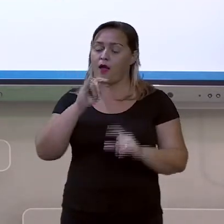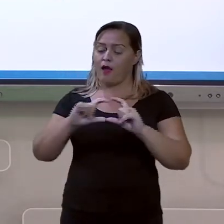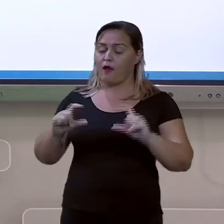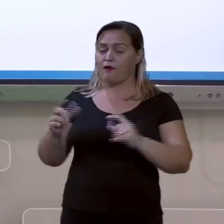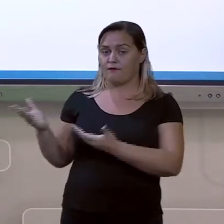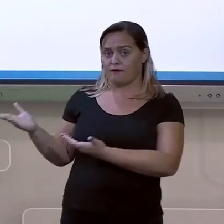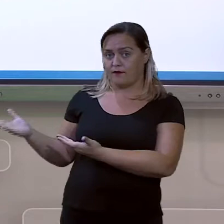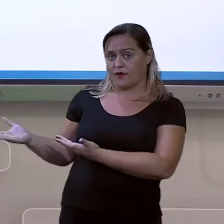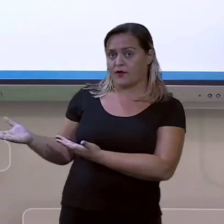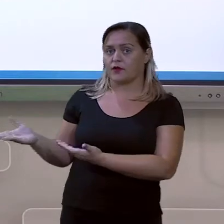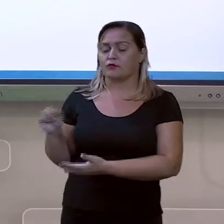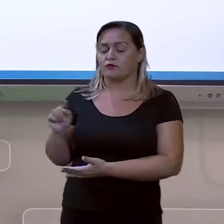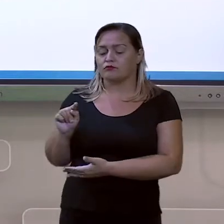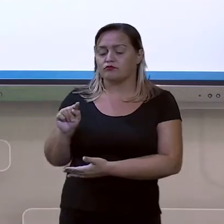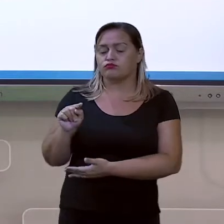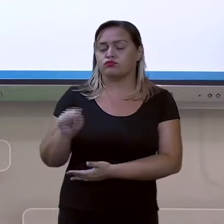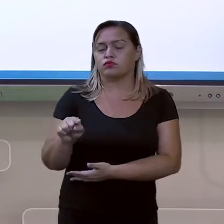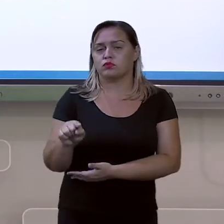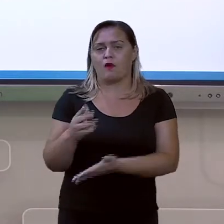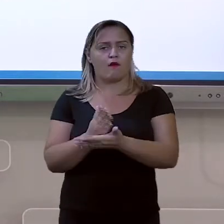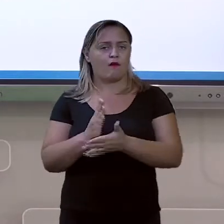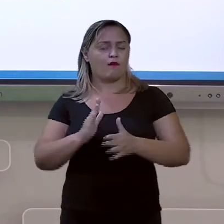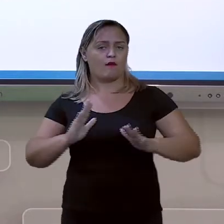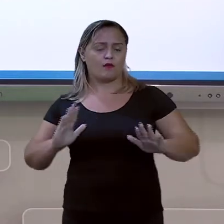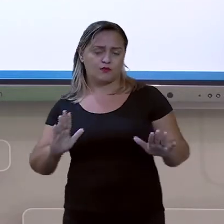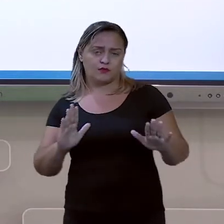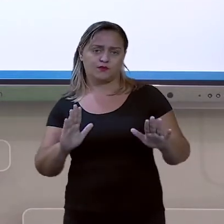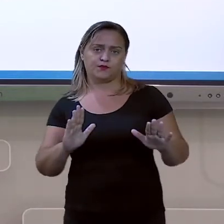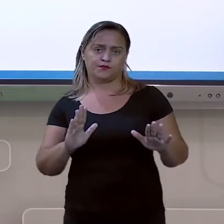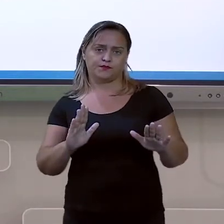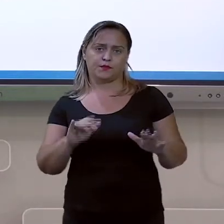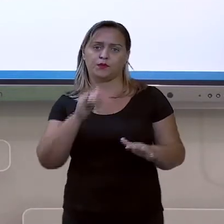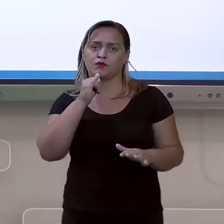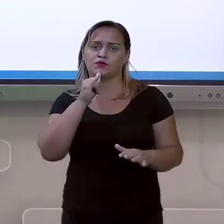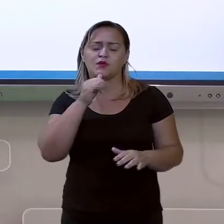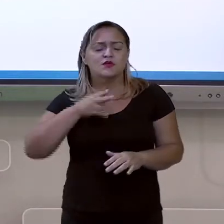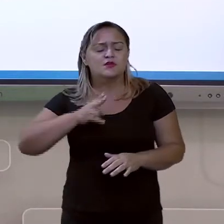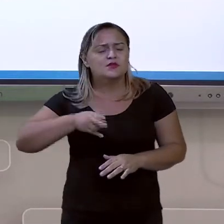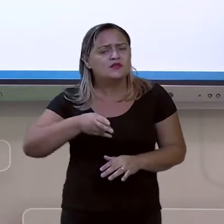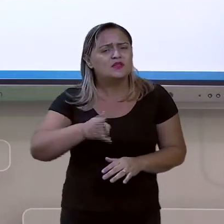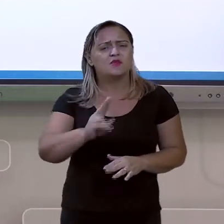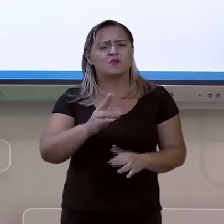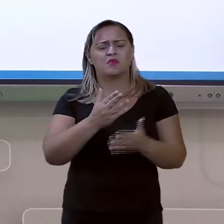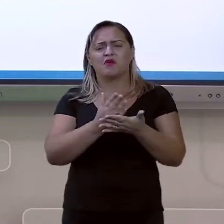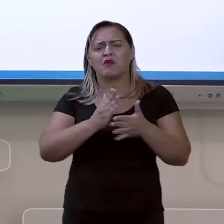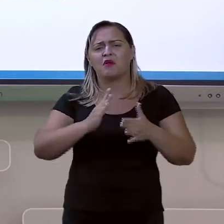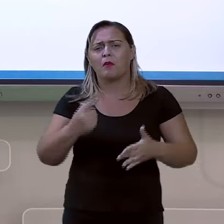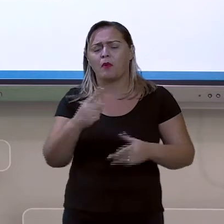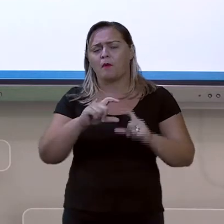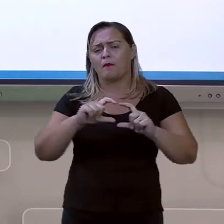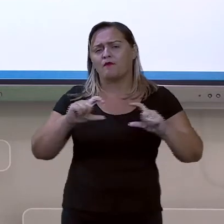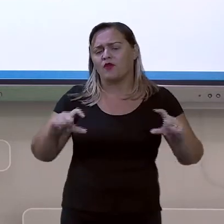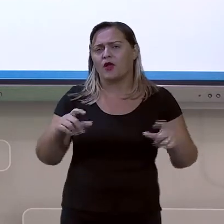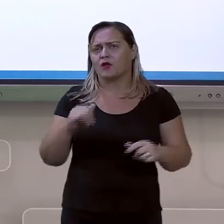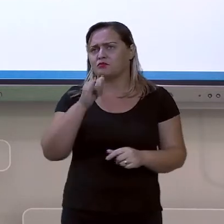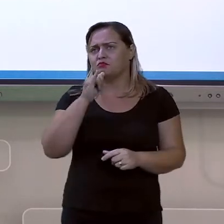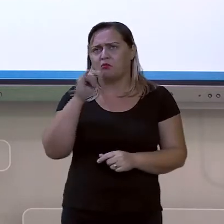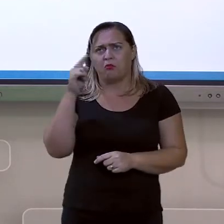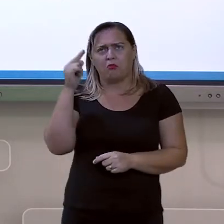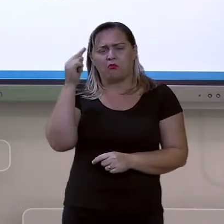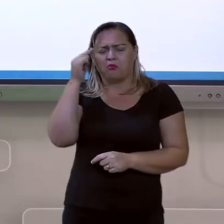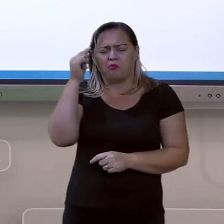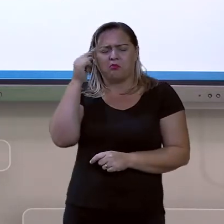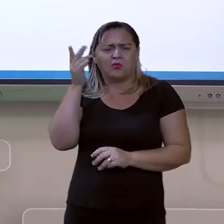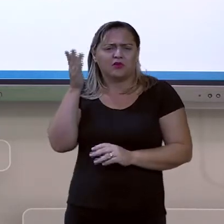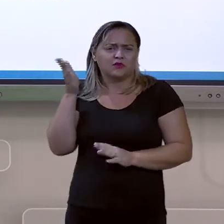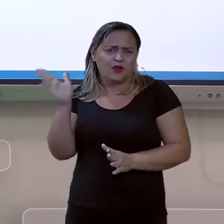ponto final, tá? Então, toda vez que eu finalizo uma ideia, eu finalizo ali o que eu estava